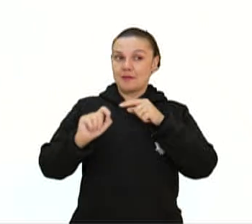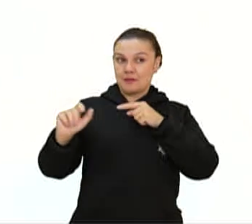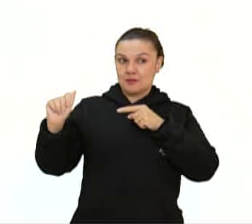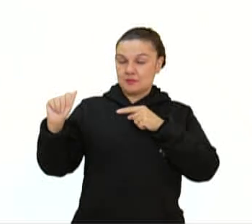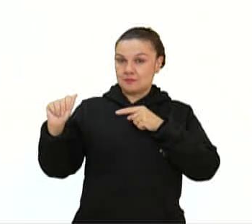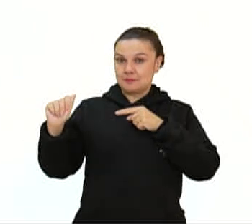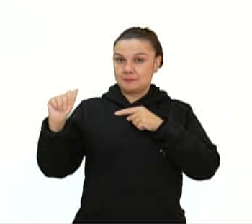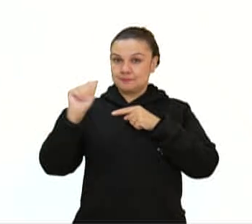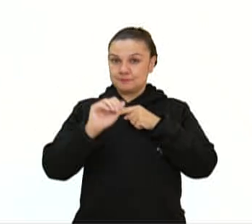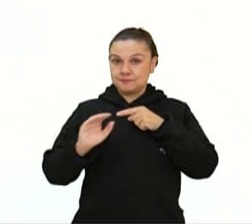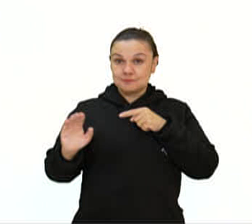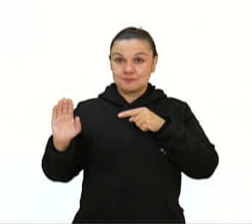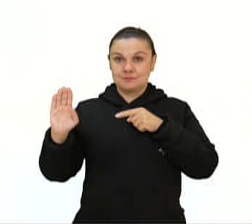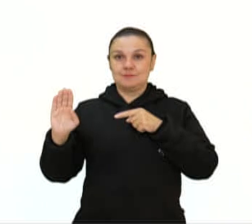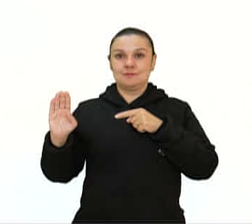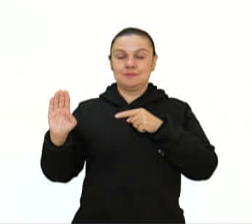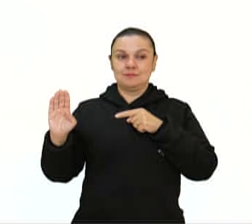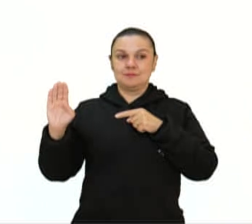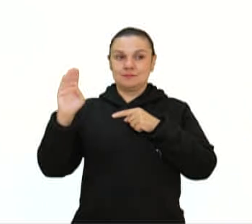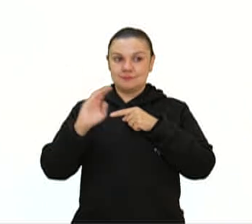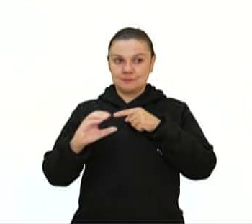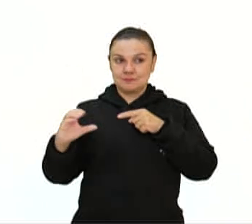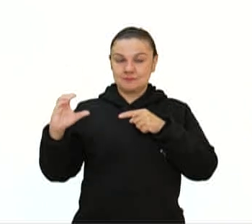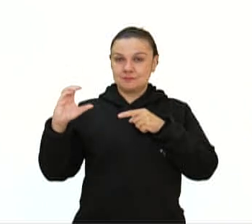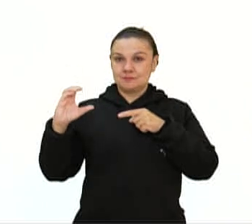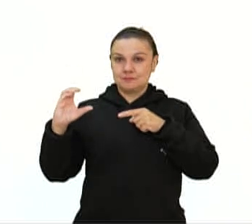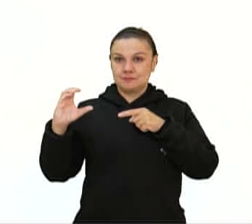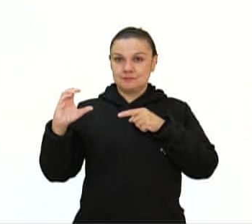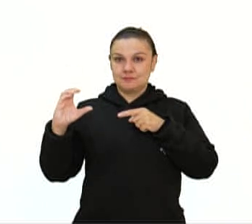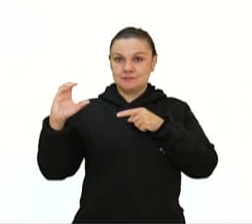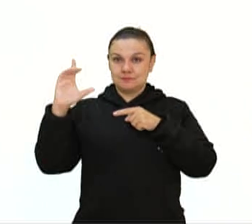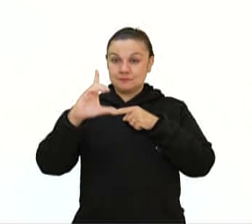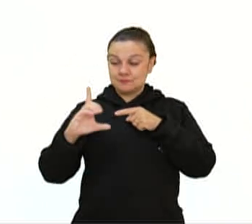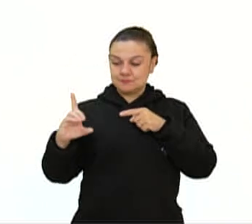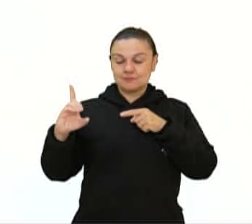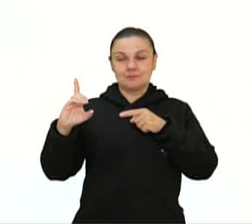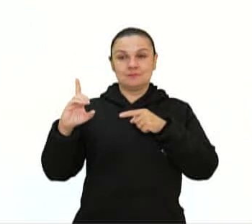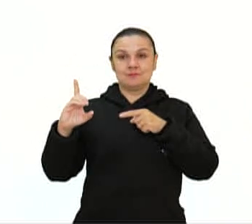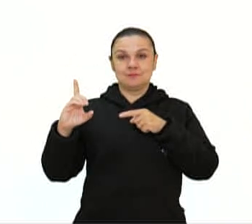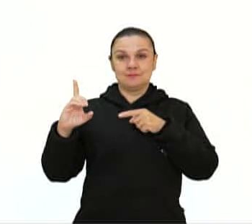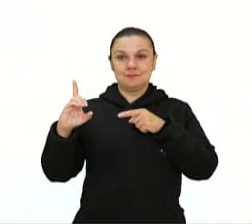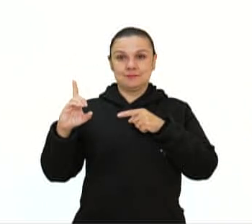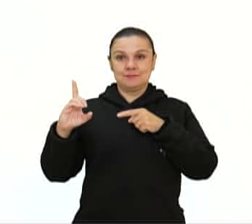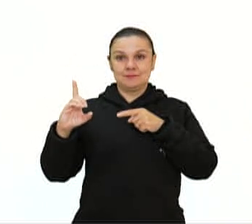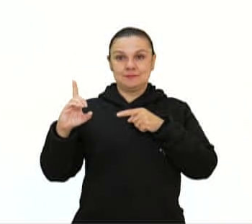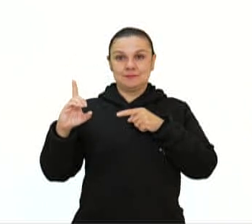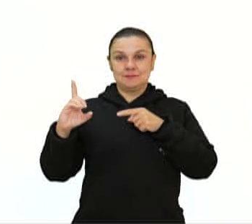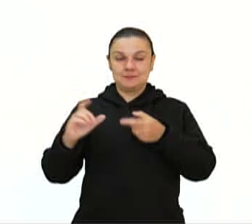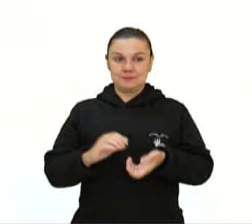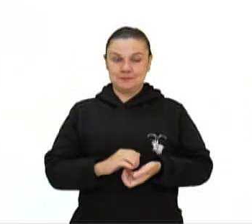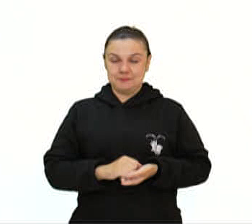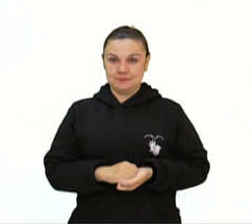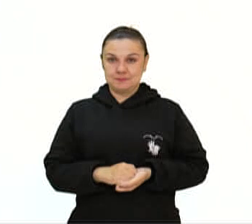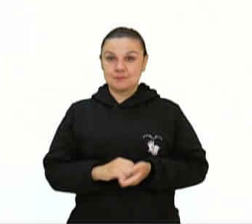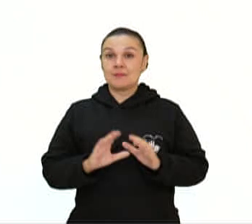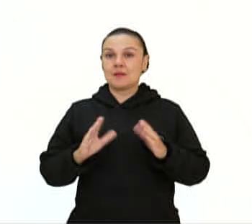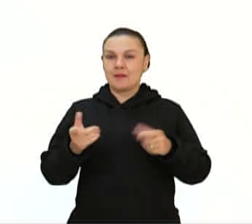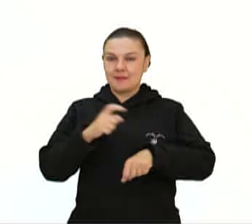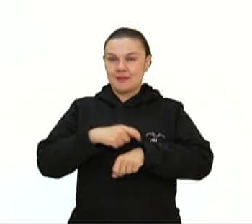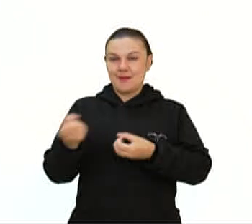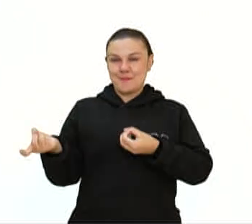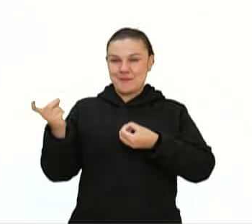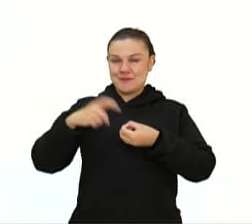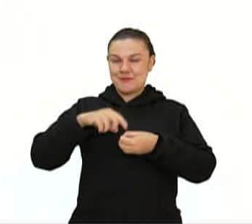alternativa A, bicos; alternativa B, quilha; alternativa C, ossos sólidos; ou alternativa D, presença de crânio. Tempo